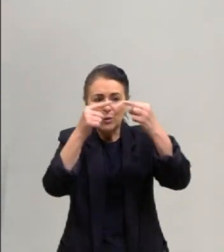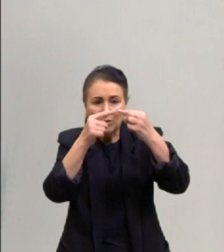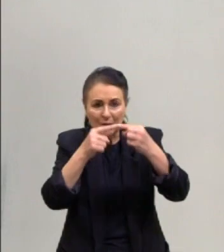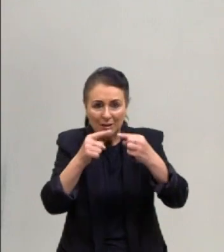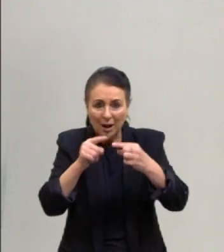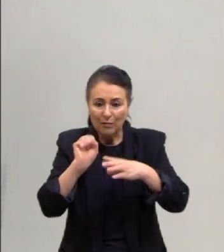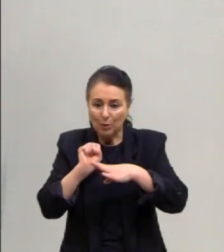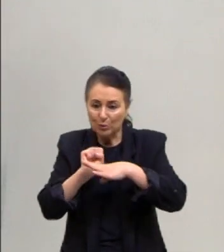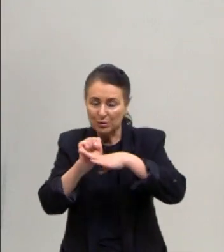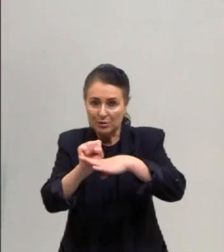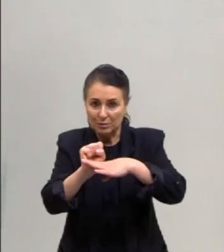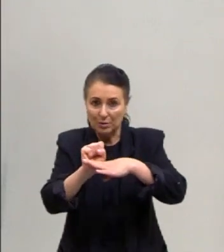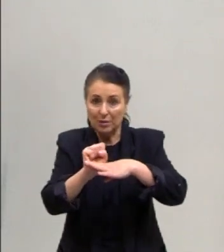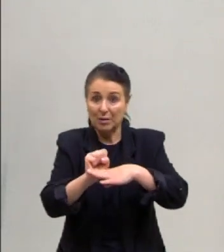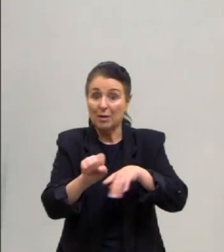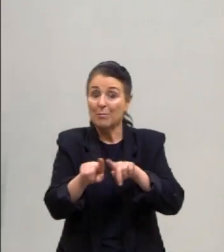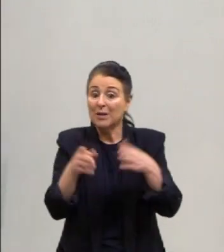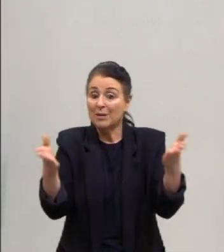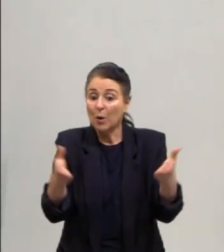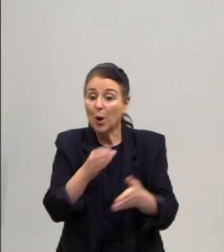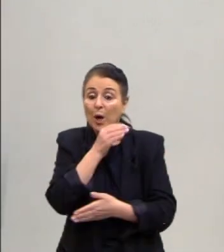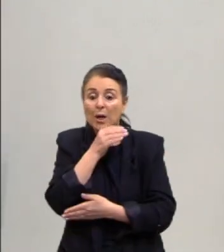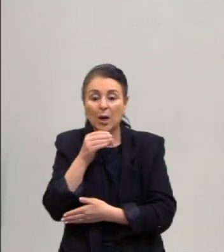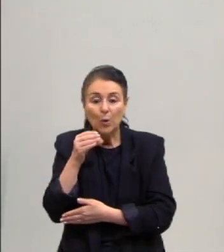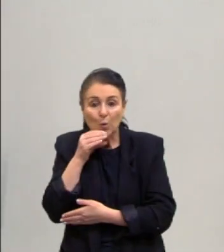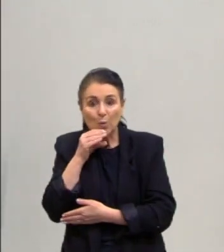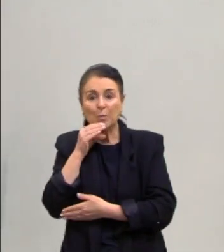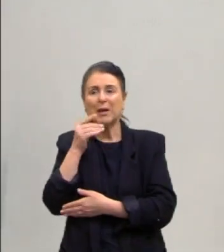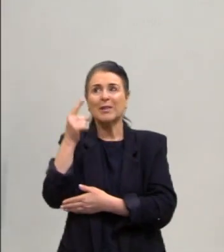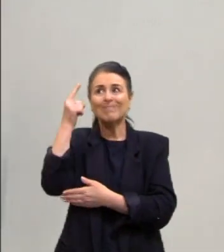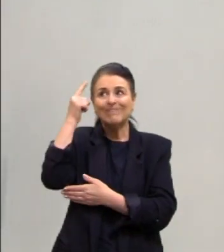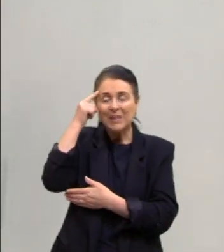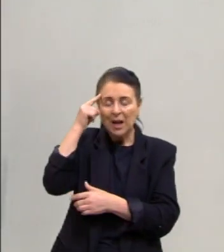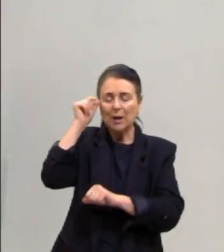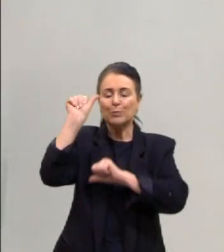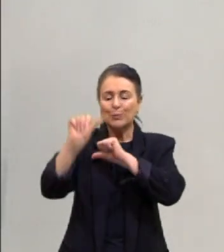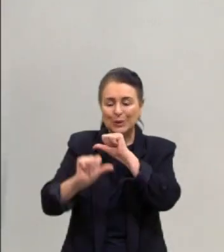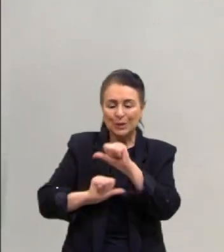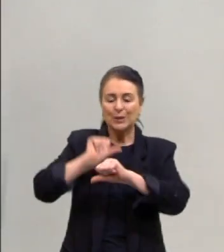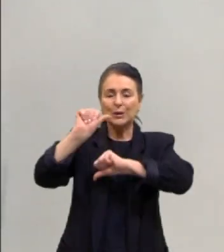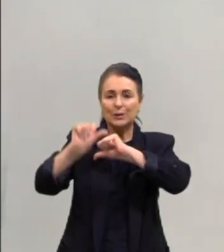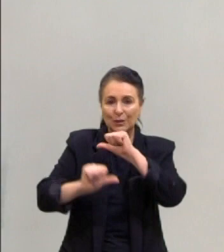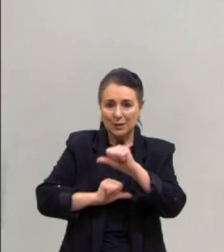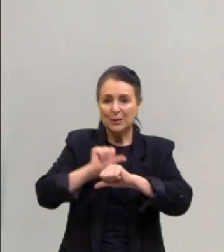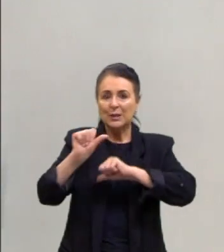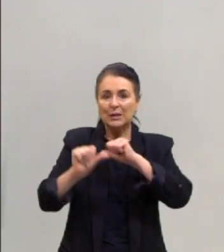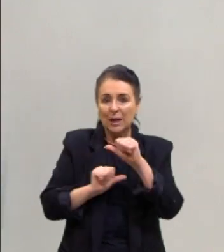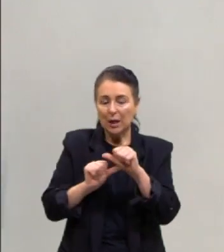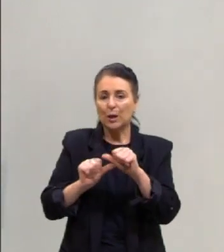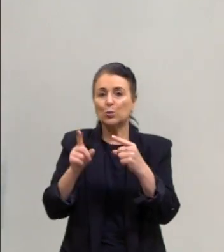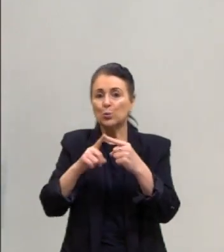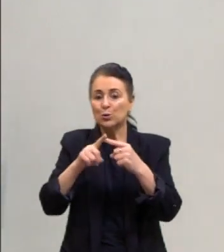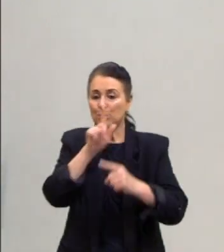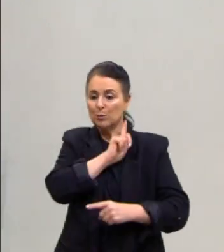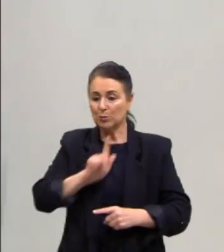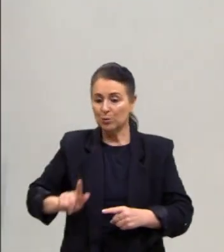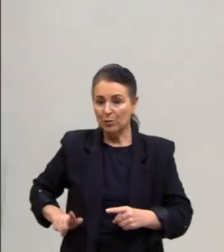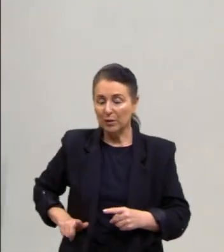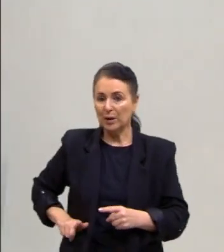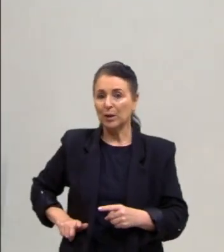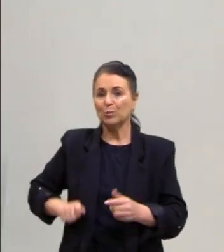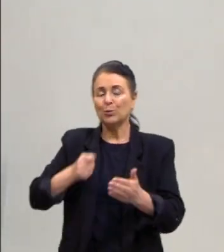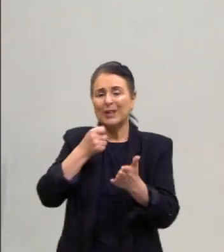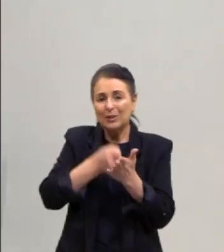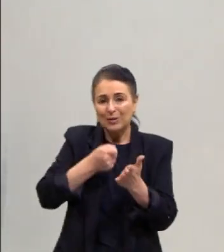culpa também tá revendo o seu regime né tá fazendo uma abertura maior lutando sempre contra sanções